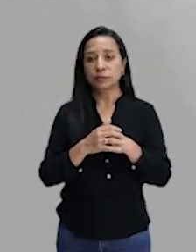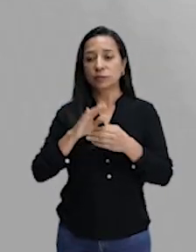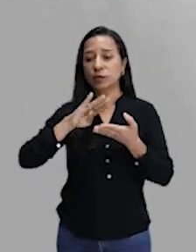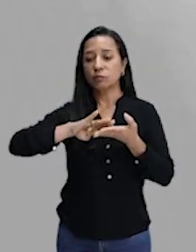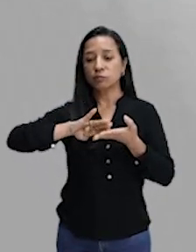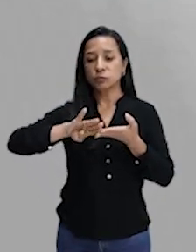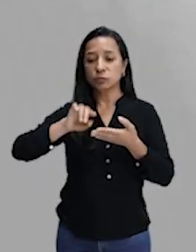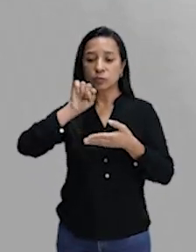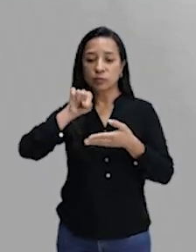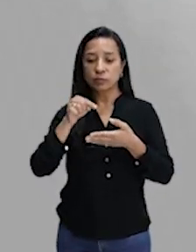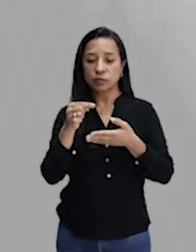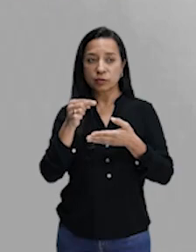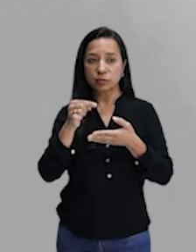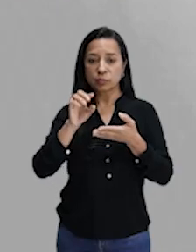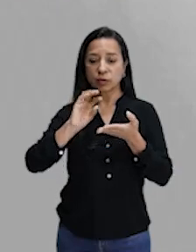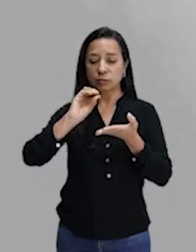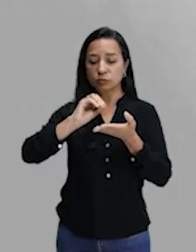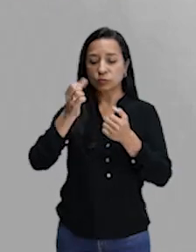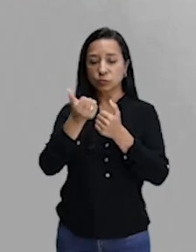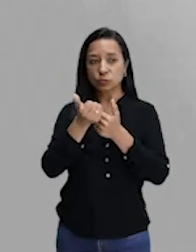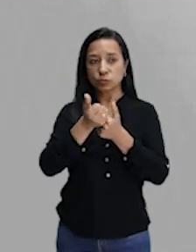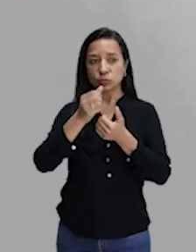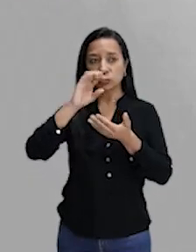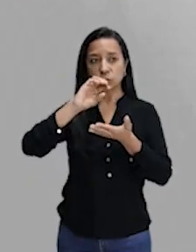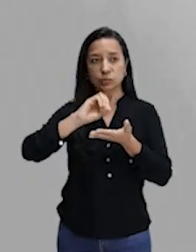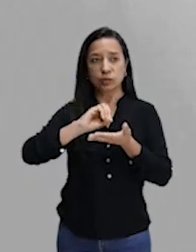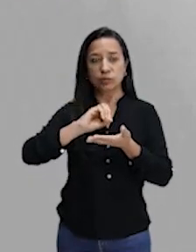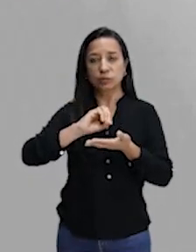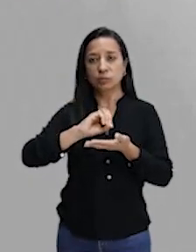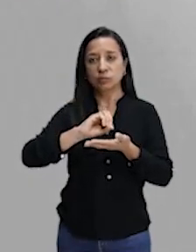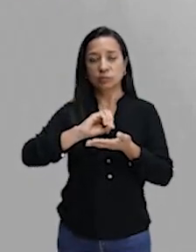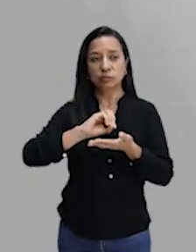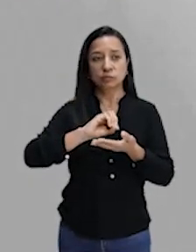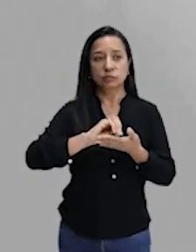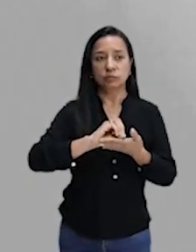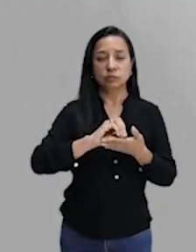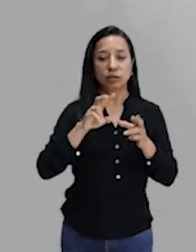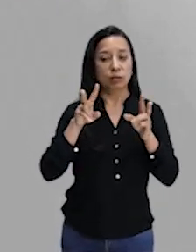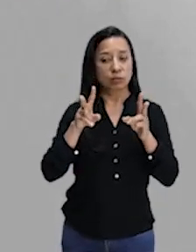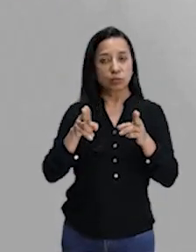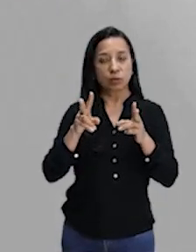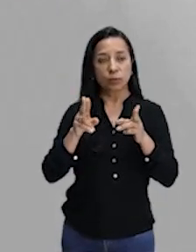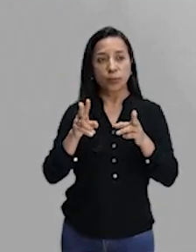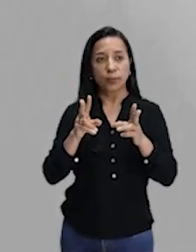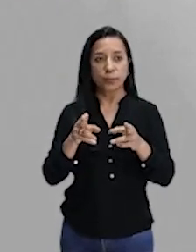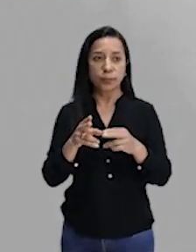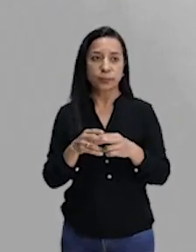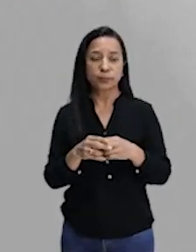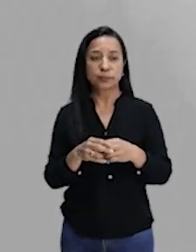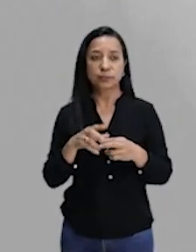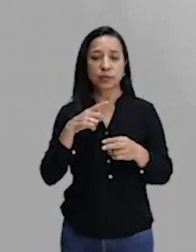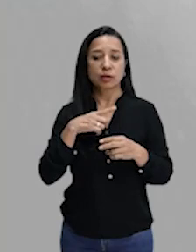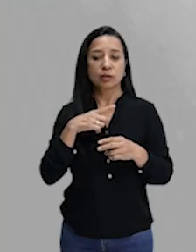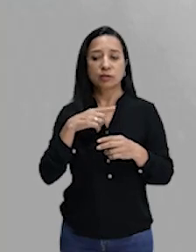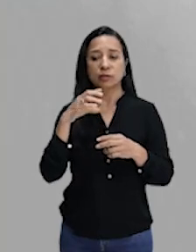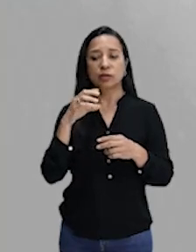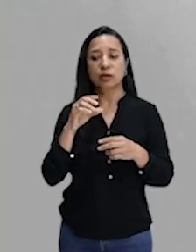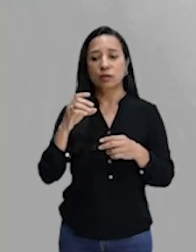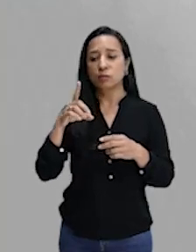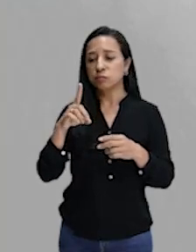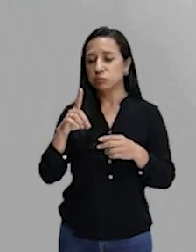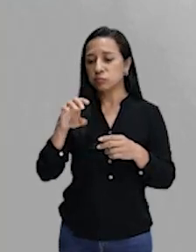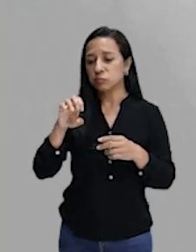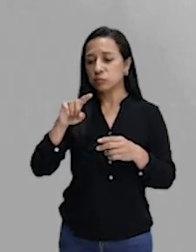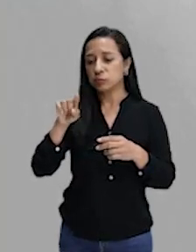e coloca um zero aqui né para poder igualar certo porque eu tenho uma casa desse mal lá então eu coloco um zero aqui para poder igualar